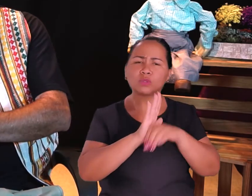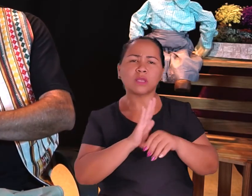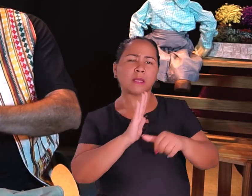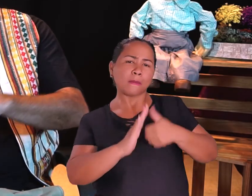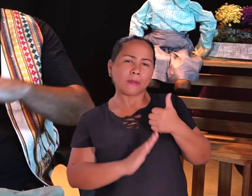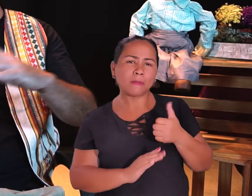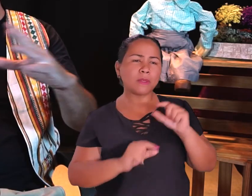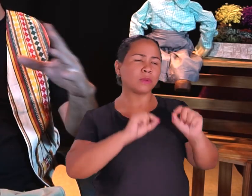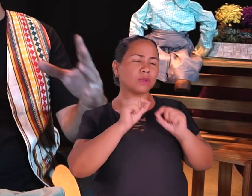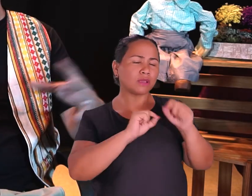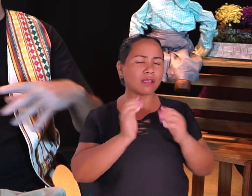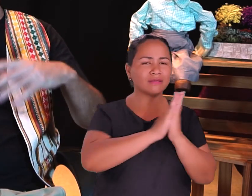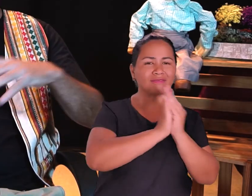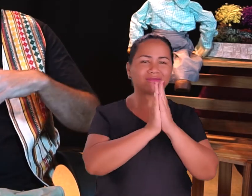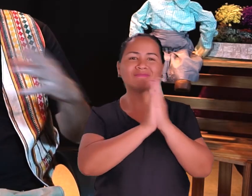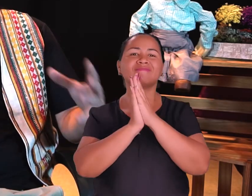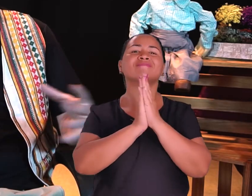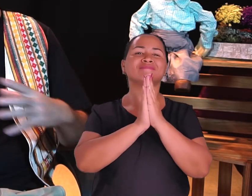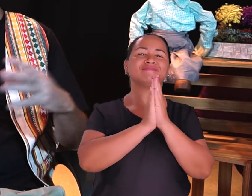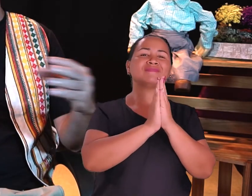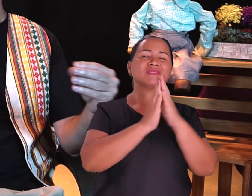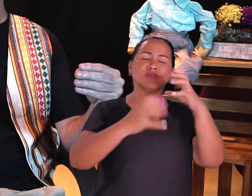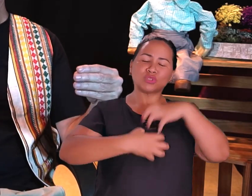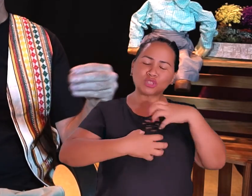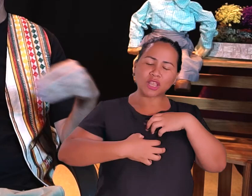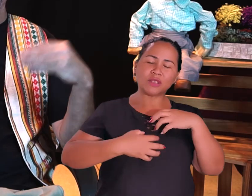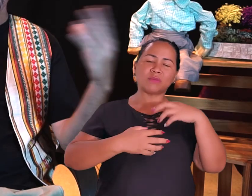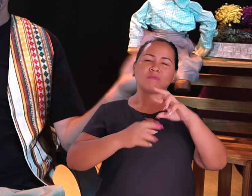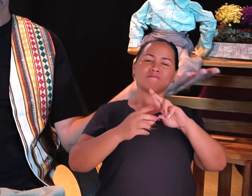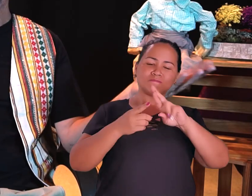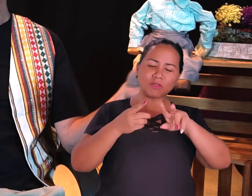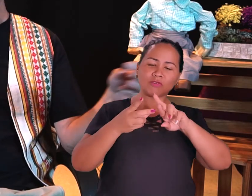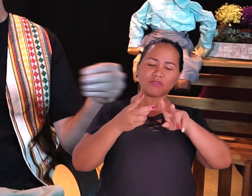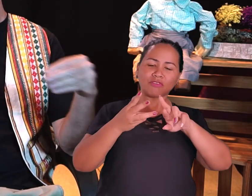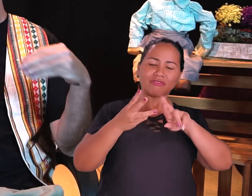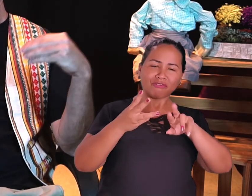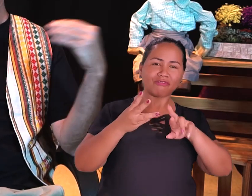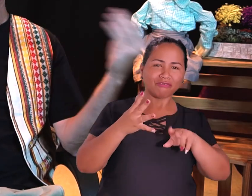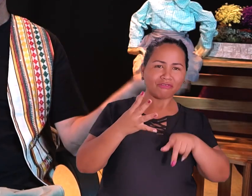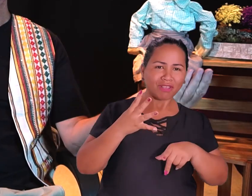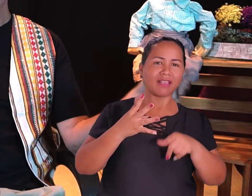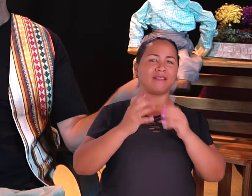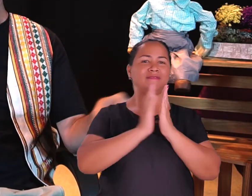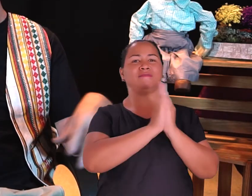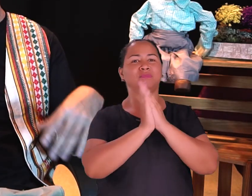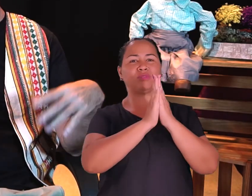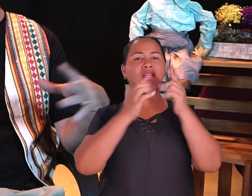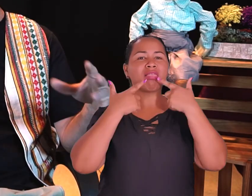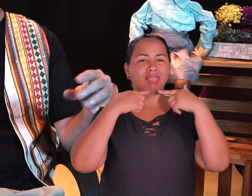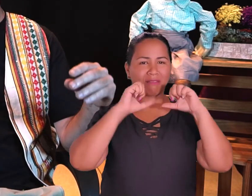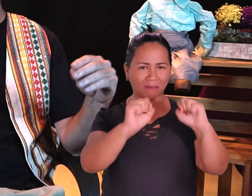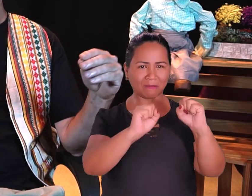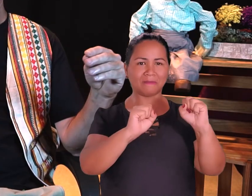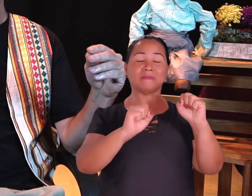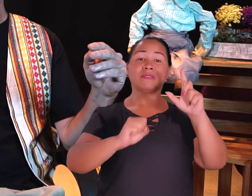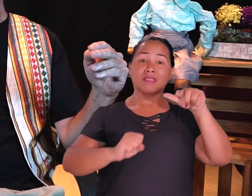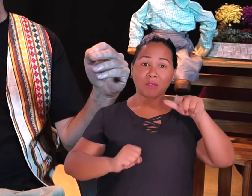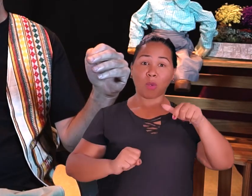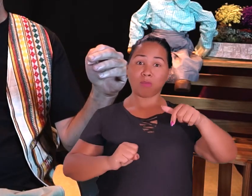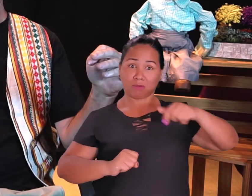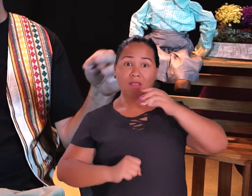bonecos popular, o que é outra forma de teatro de bonecos, que não é o mamulengo, que envolve outras linguagens, como o boneco de